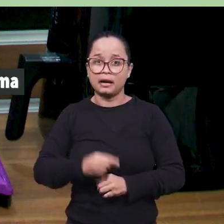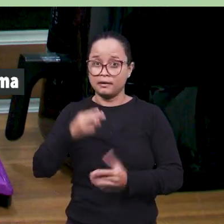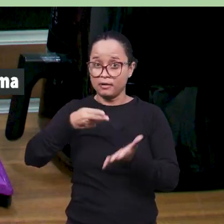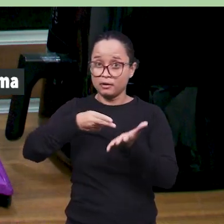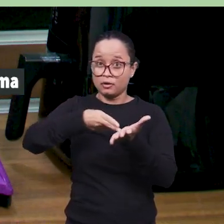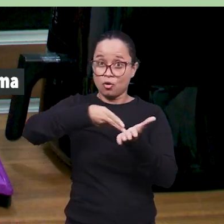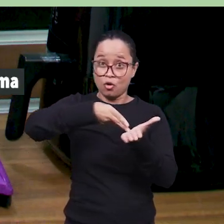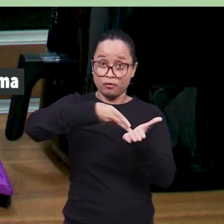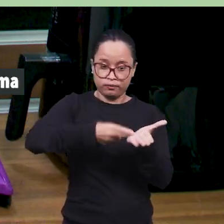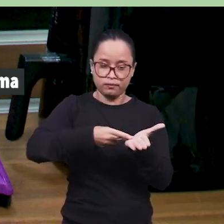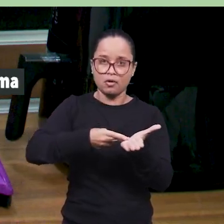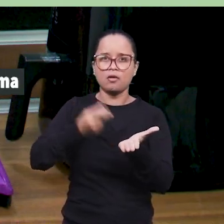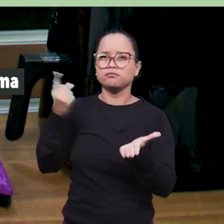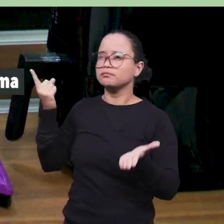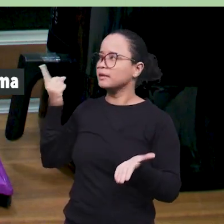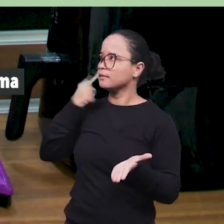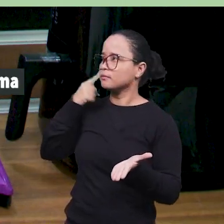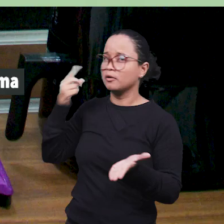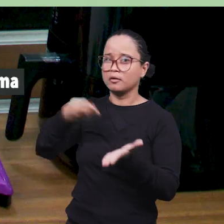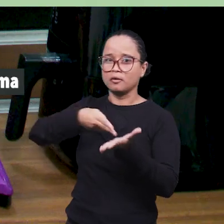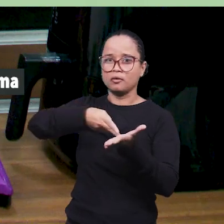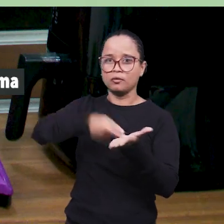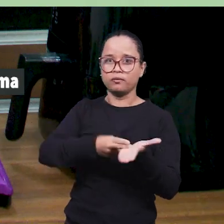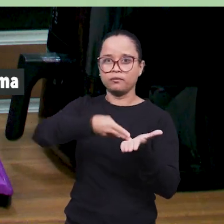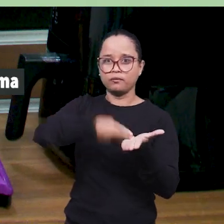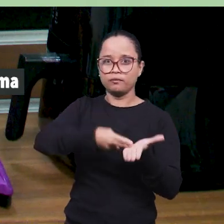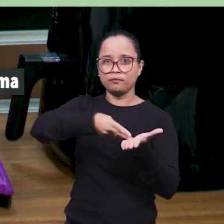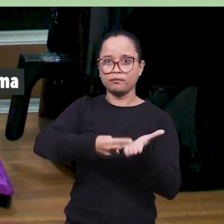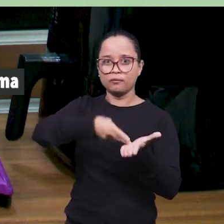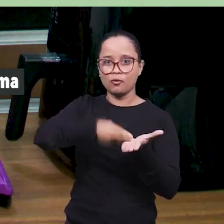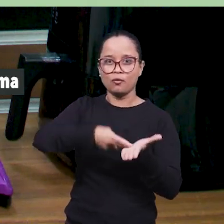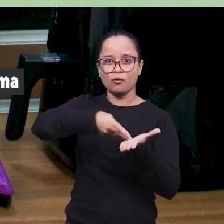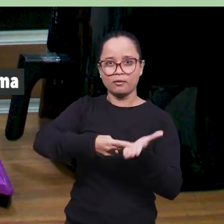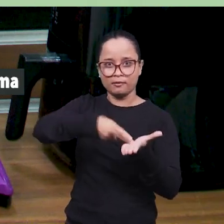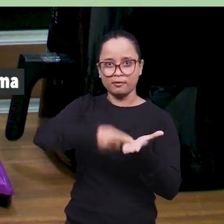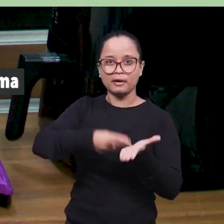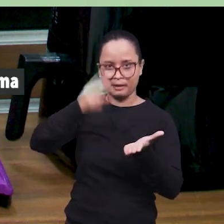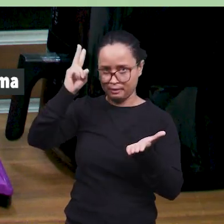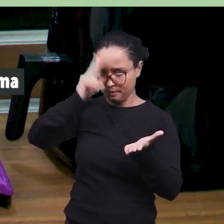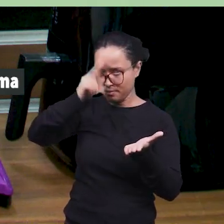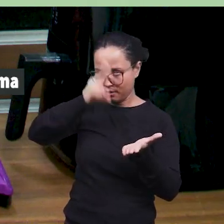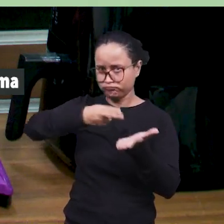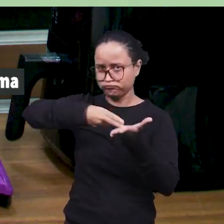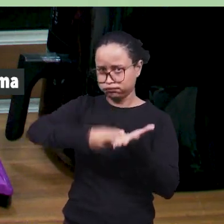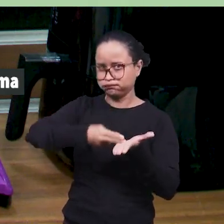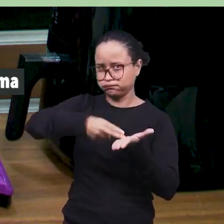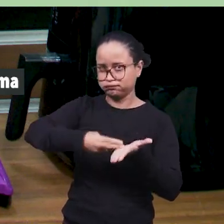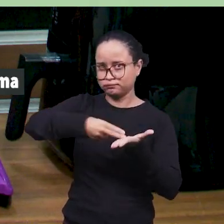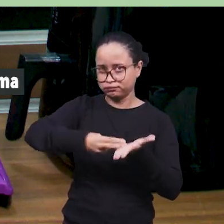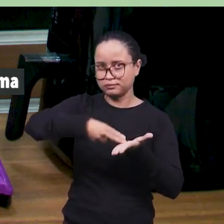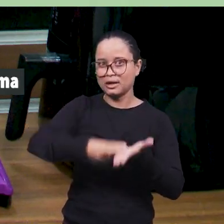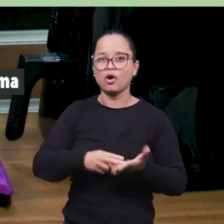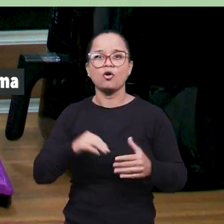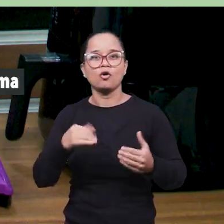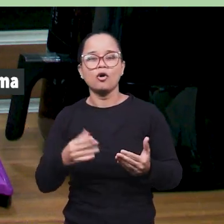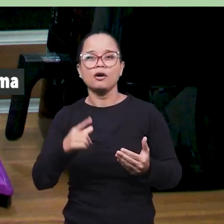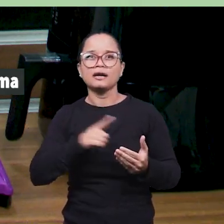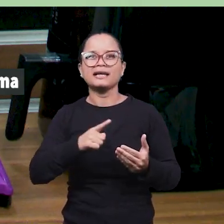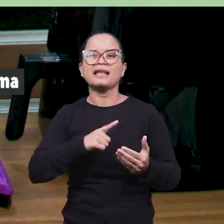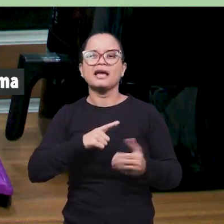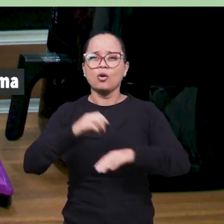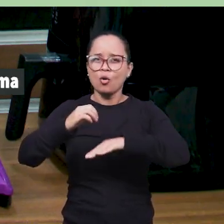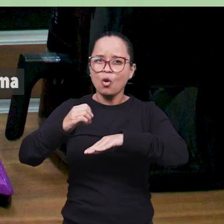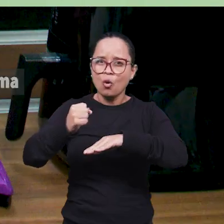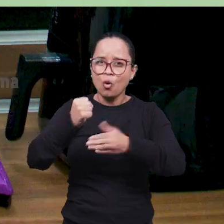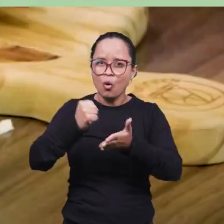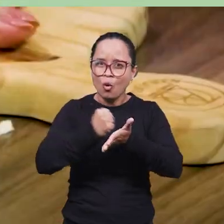faca, ó? Aqui, ó. Ou então, para quem tem aquele ralador que